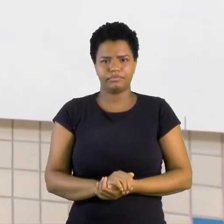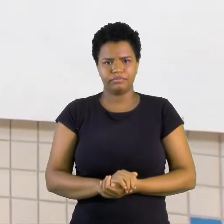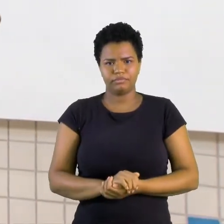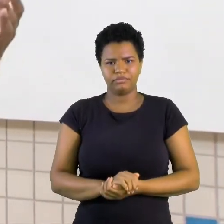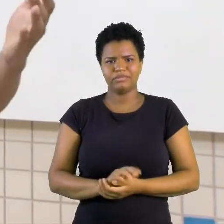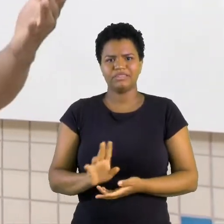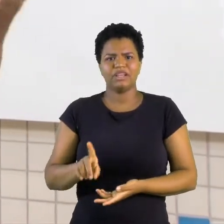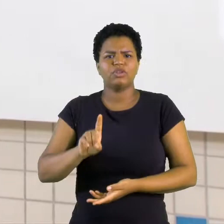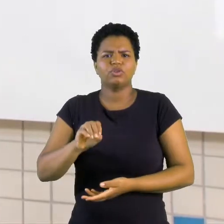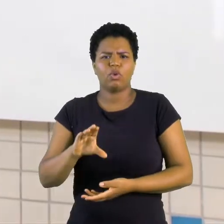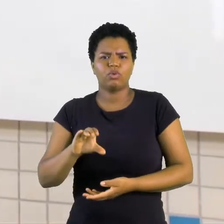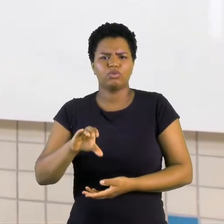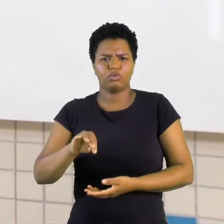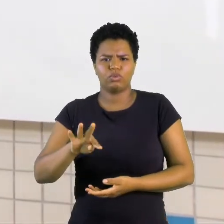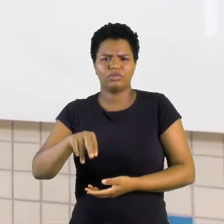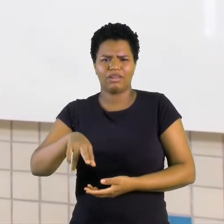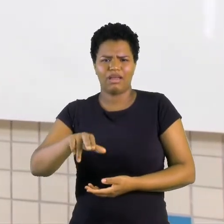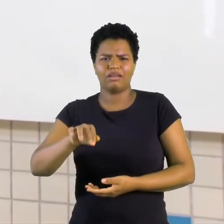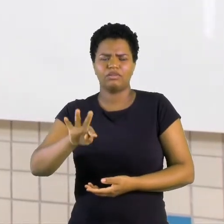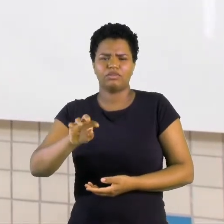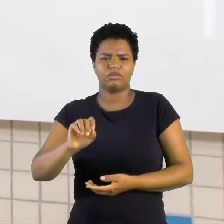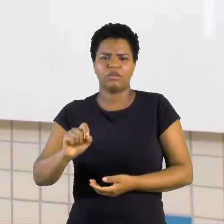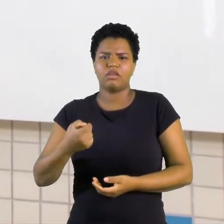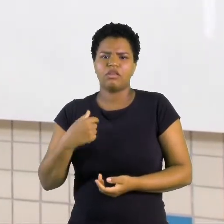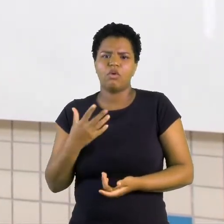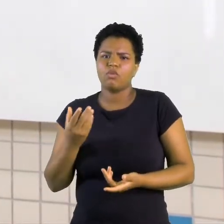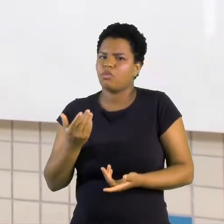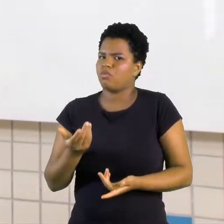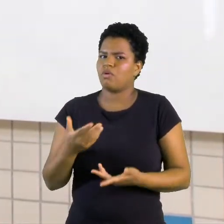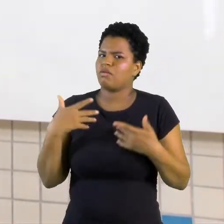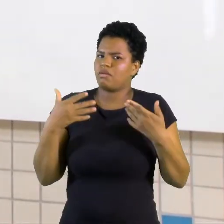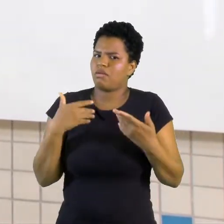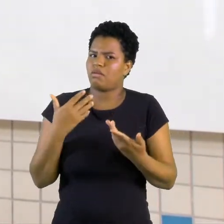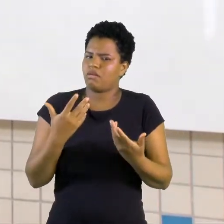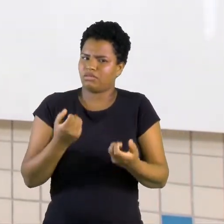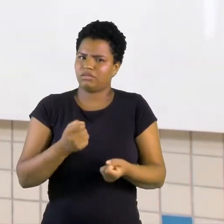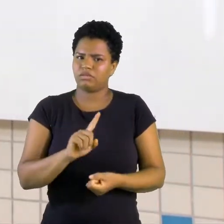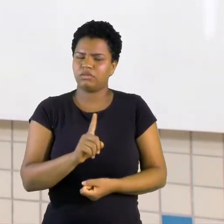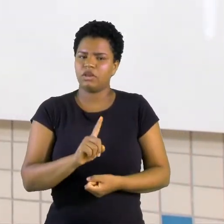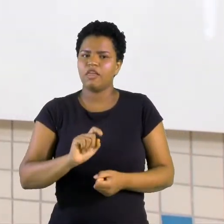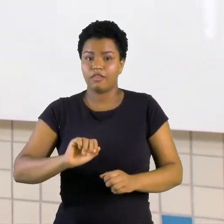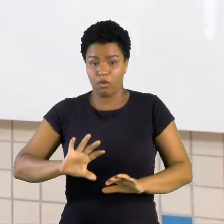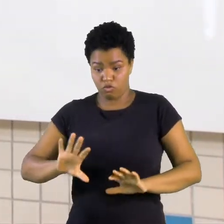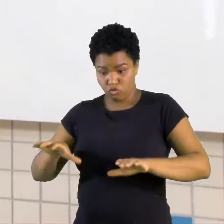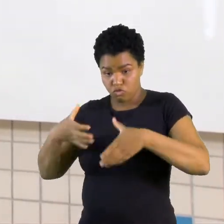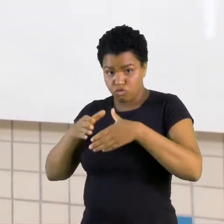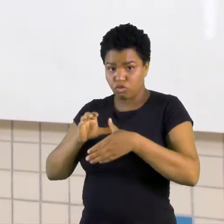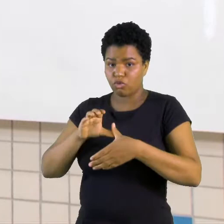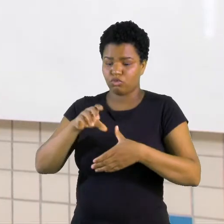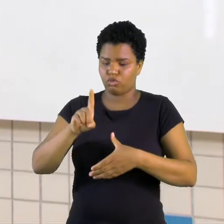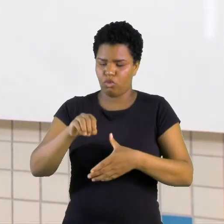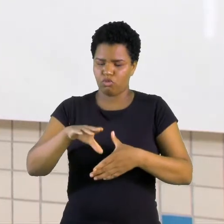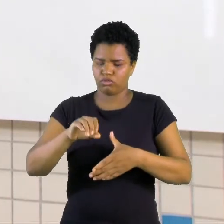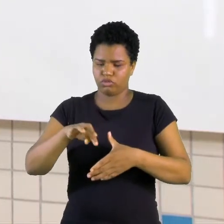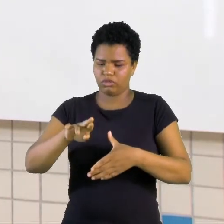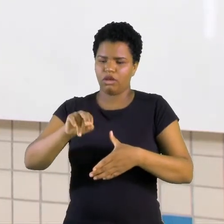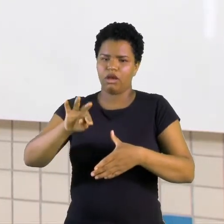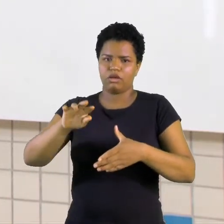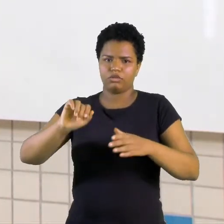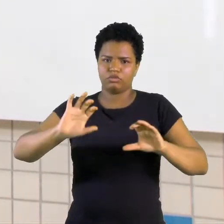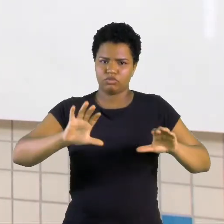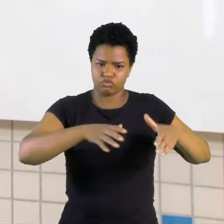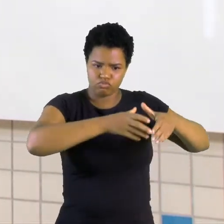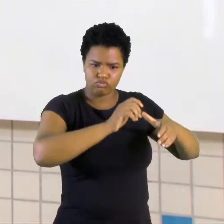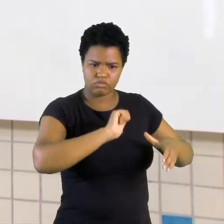os totonacas não fossem contentes com o domínio asteca. Então esses totonacas, eles se uniram, certo? Eles se uniram com os